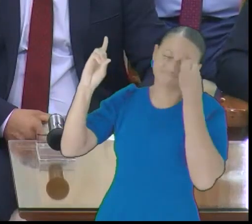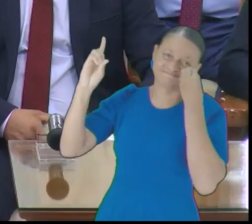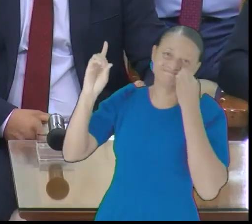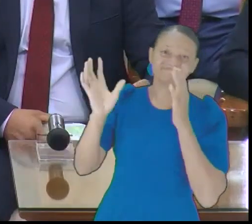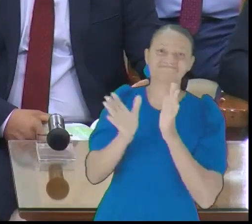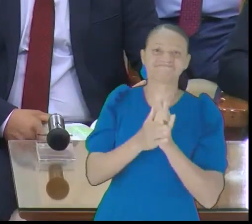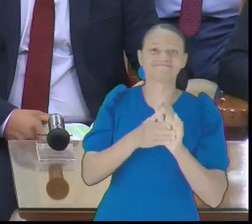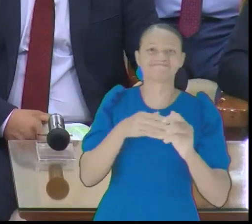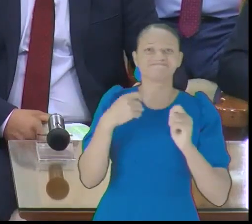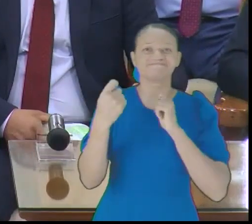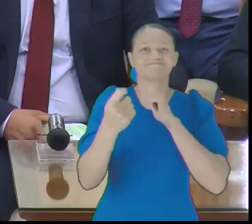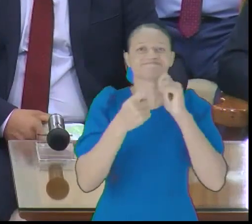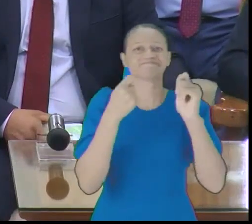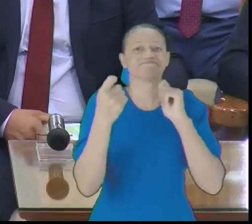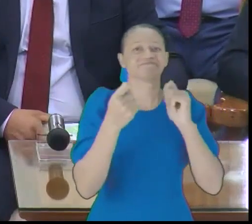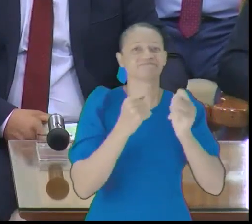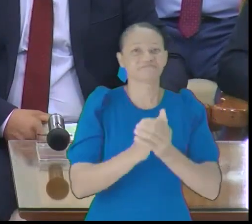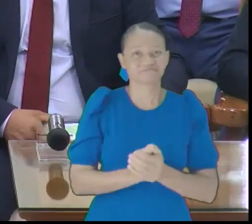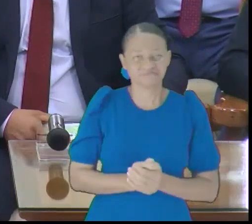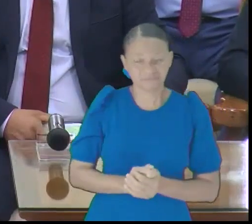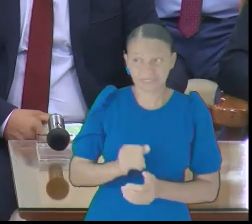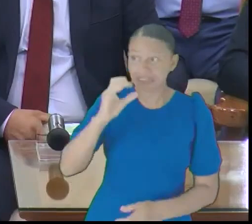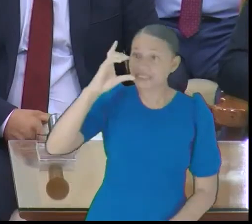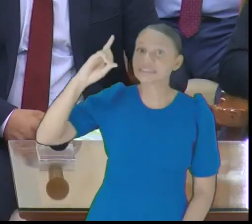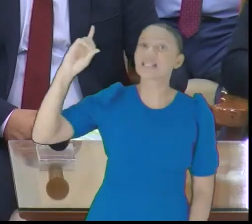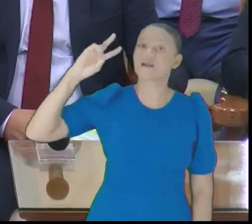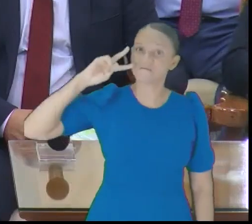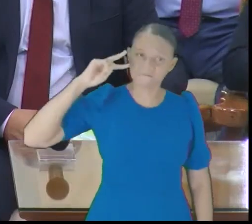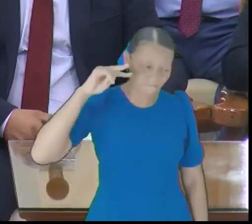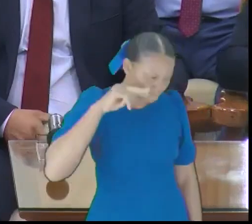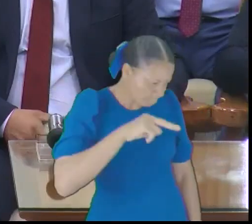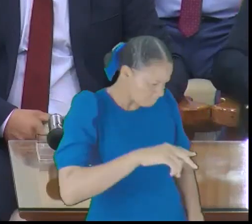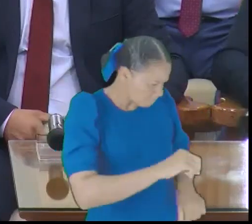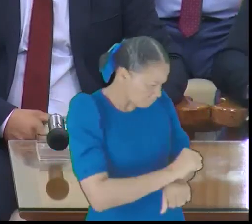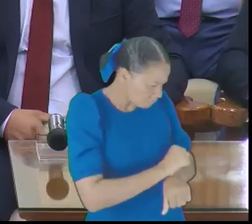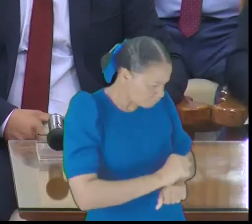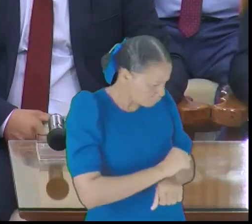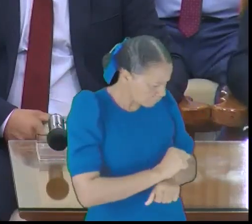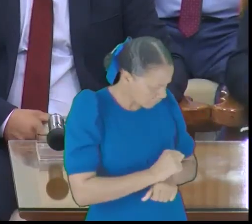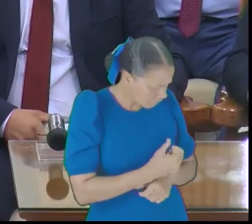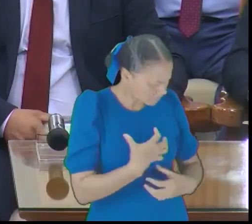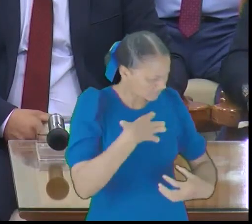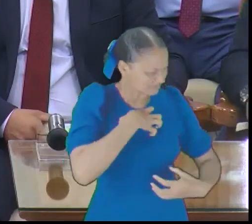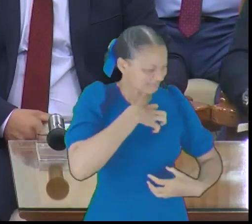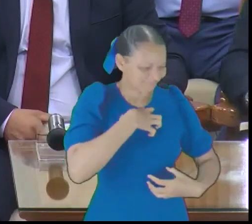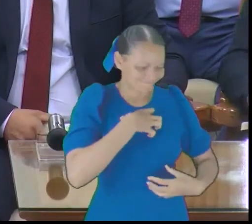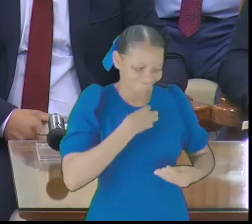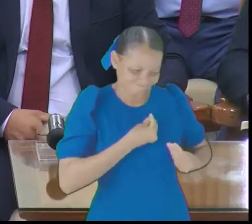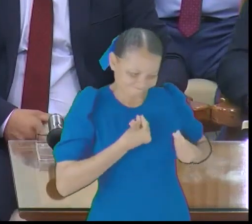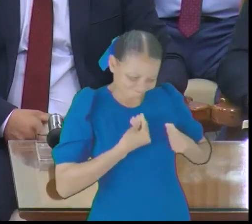Aleluia. Deus está vendo Abraão, está vendo como ele está voltando.